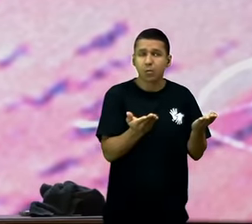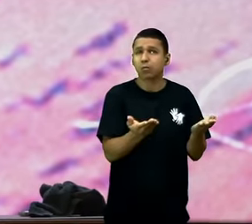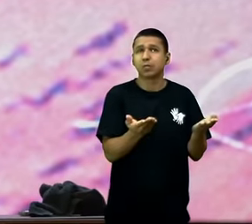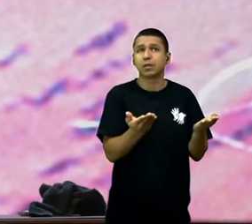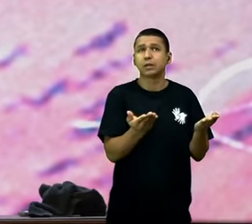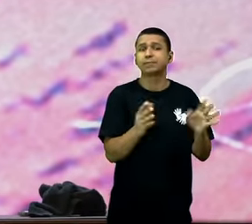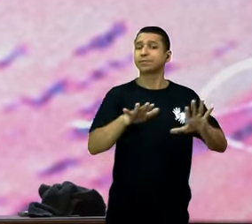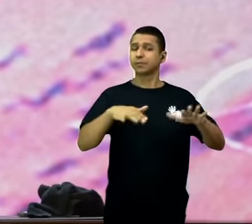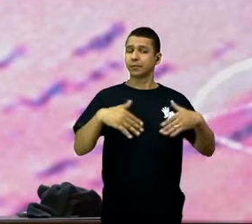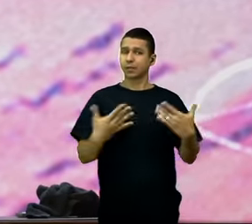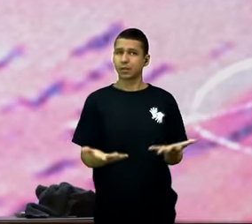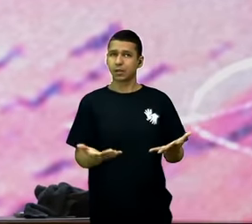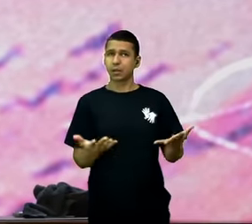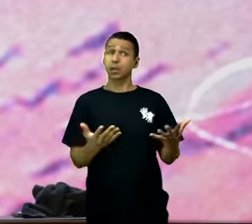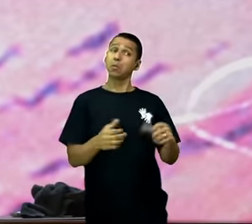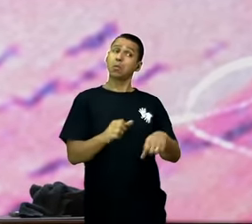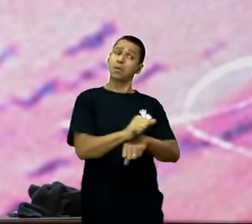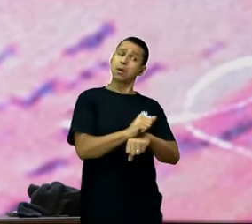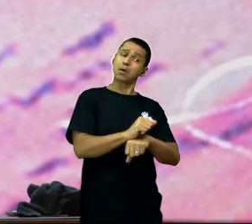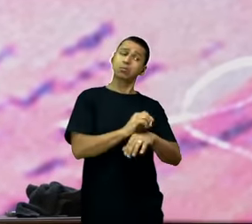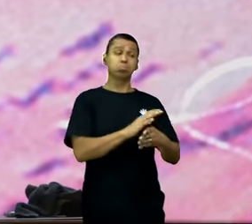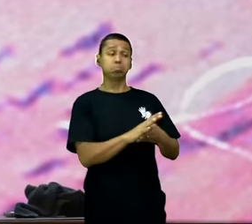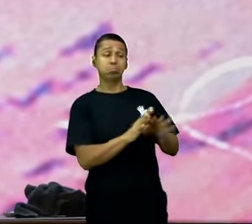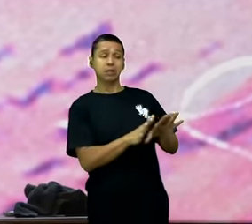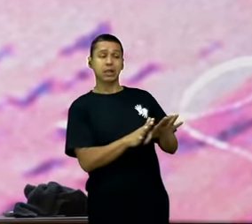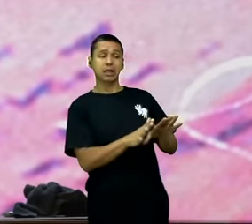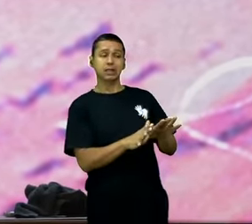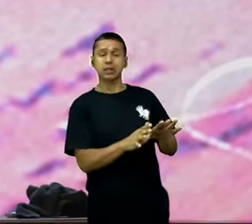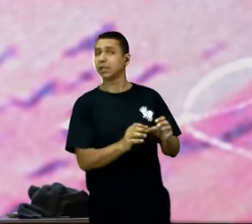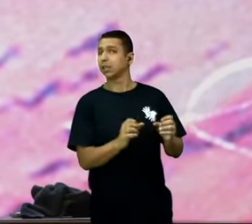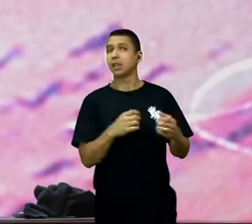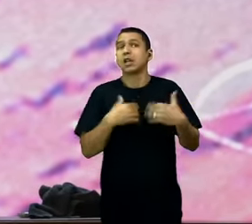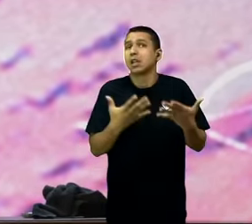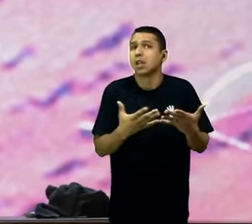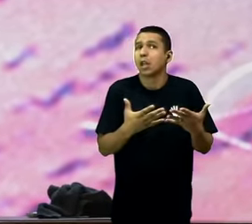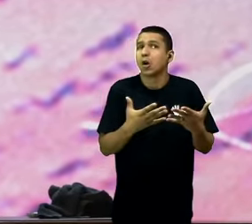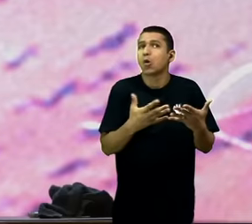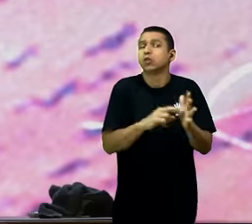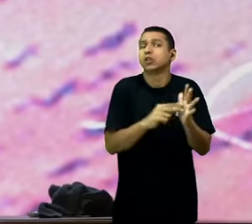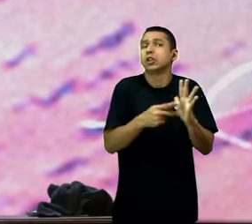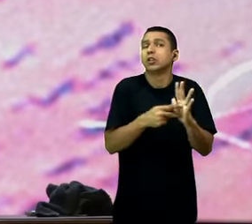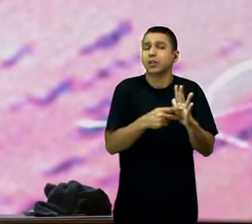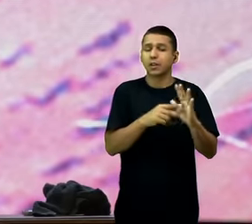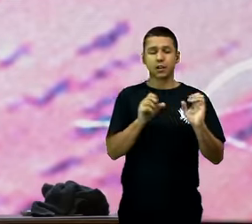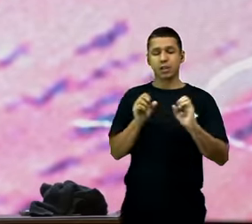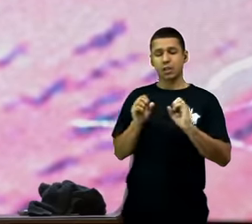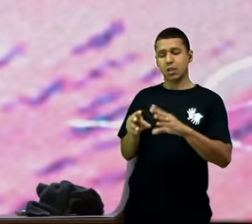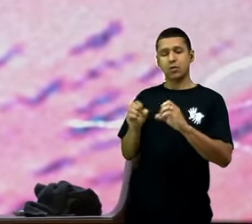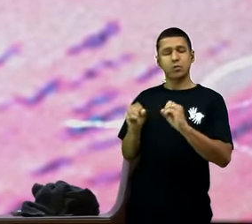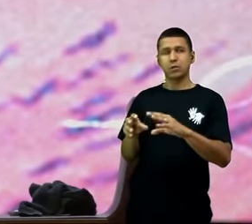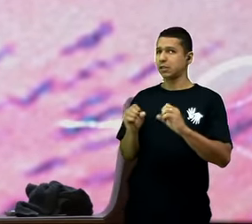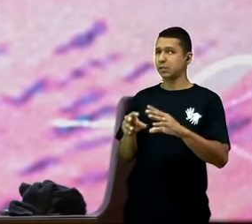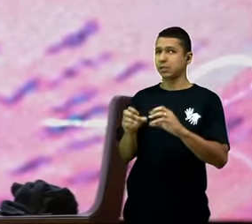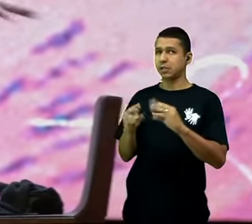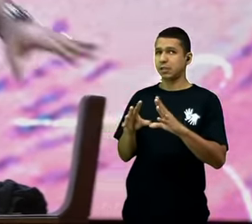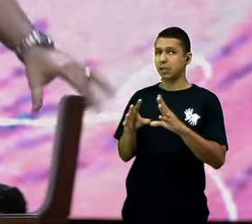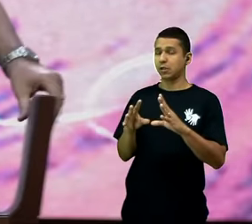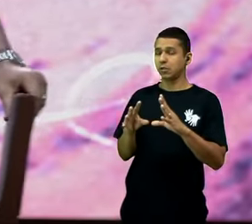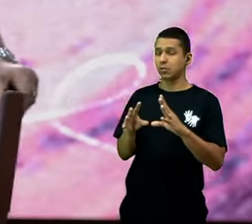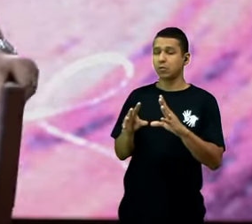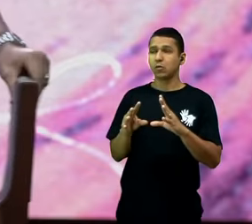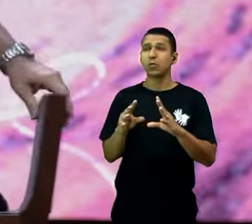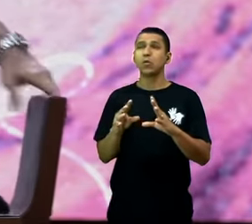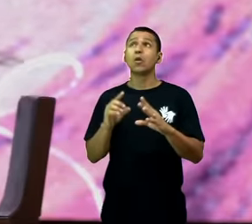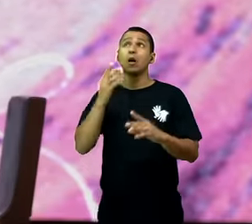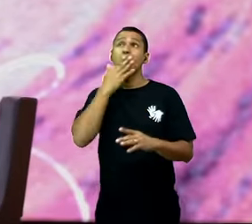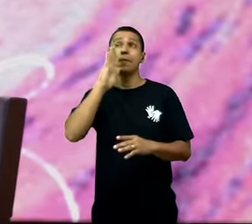Logo, Abraão, então, não está edificando altares. Então, ele não está ensinando ao filho Isaac sobre o pacto. Vem cá que eu vou te mostrar. Um dia Deus